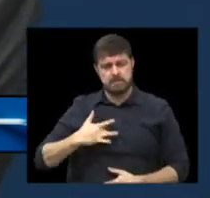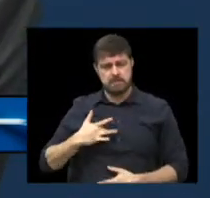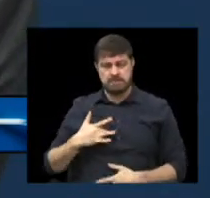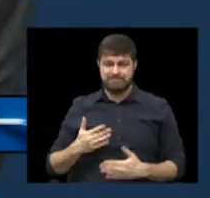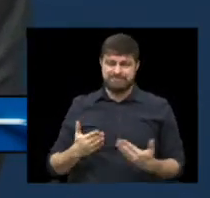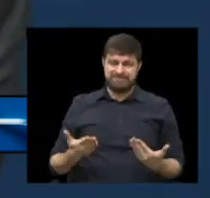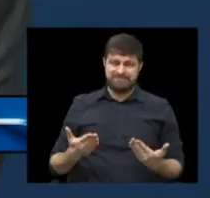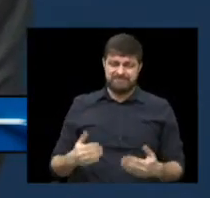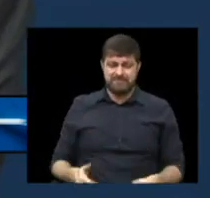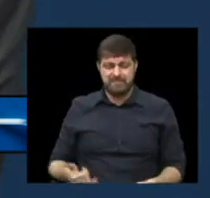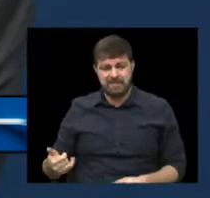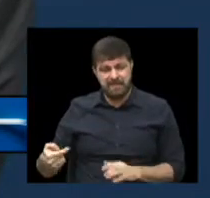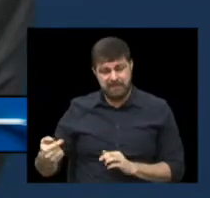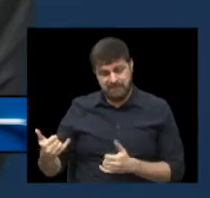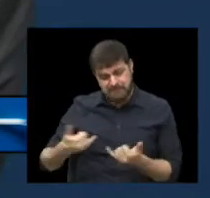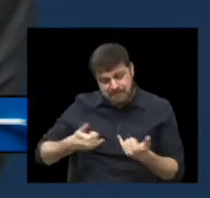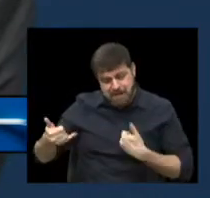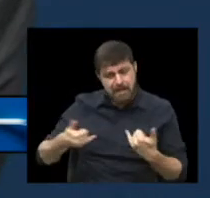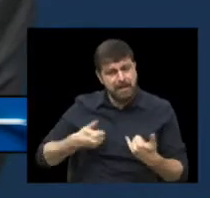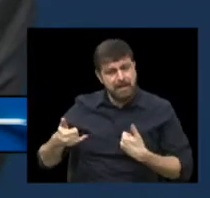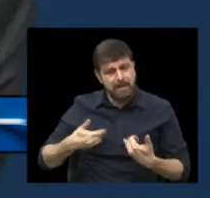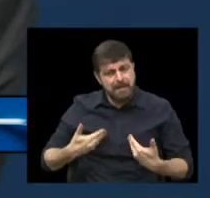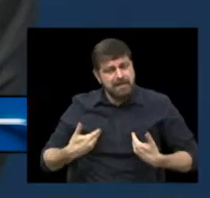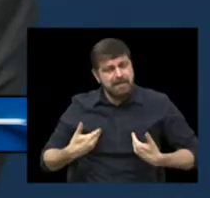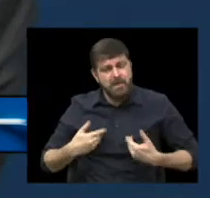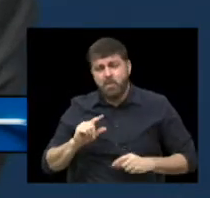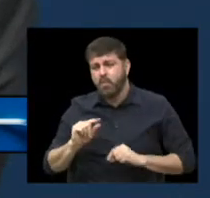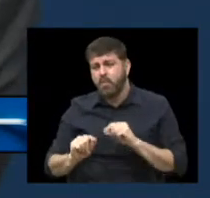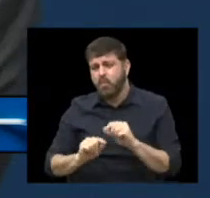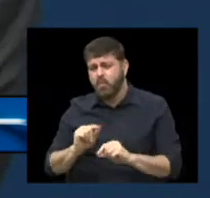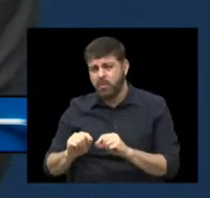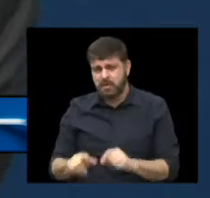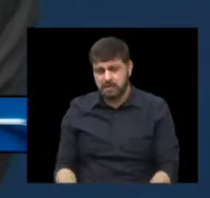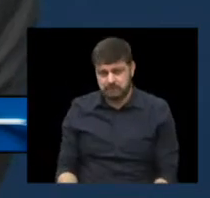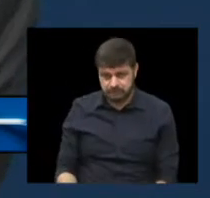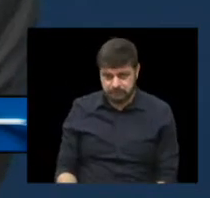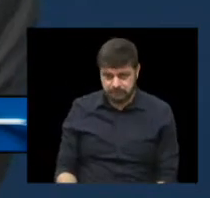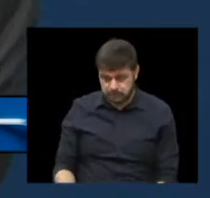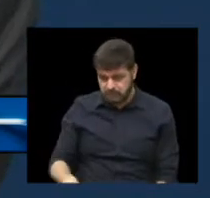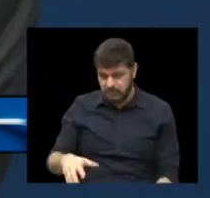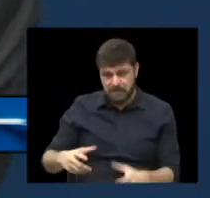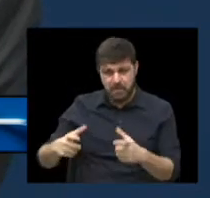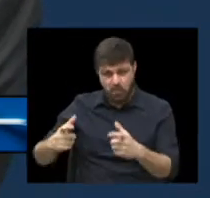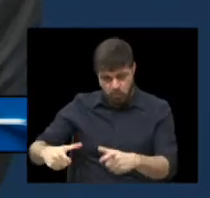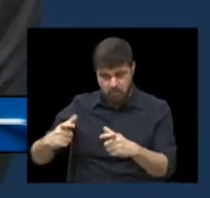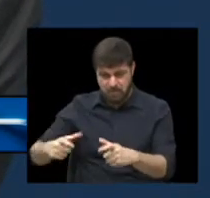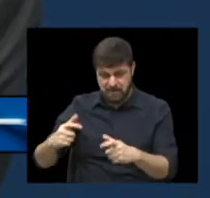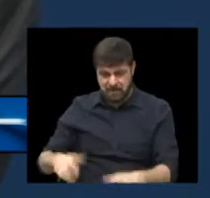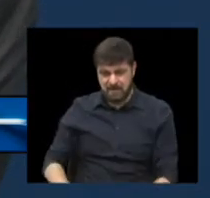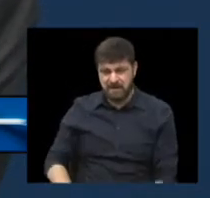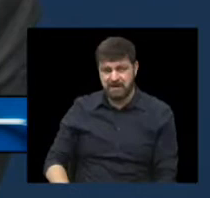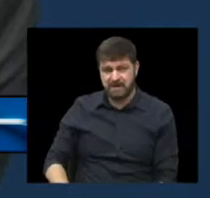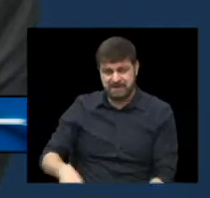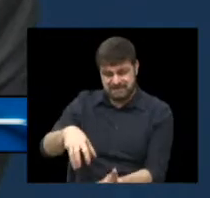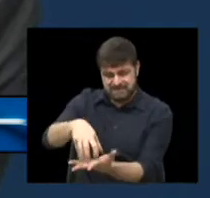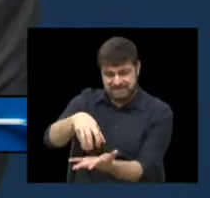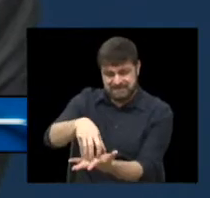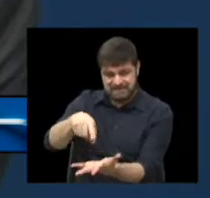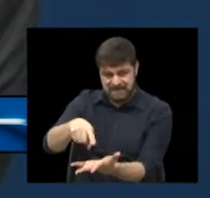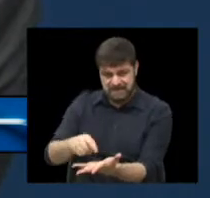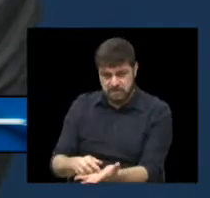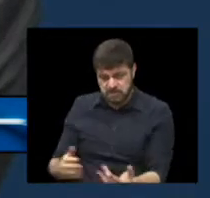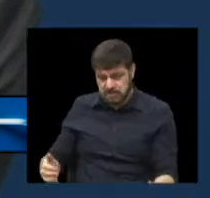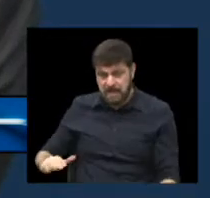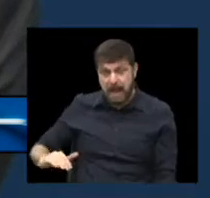mas chegou para nós a informação de que um equipamento da rede de atenção psicossocial, que é a unidade de acolhimento de